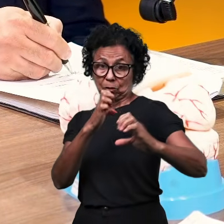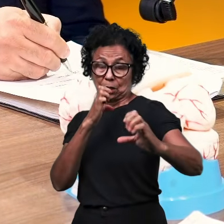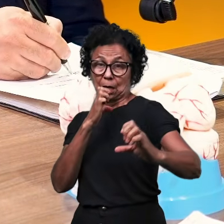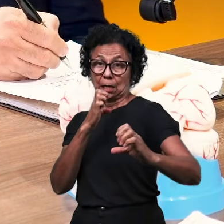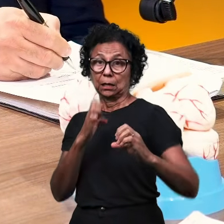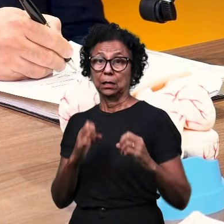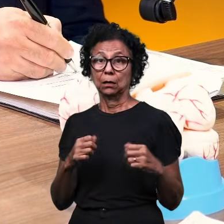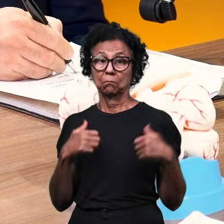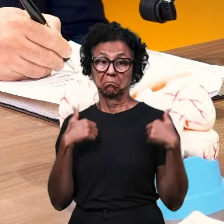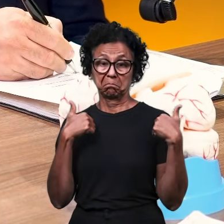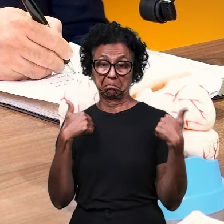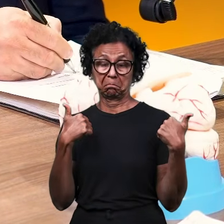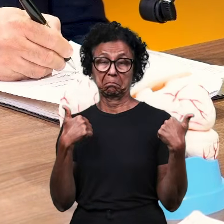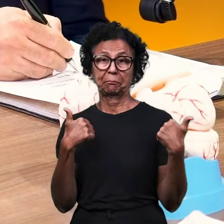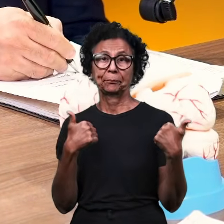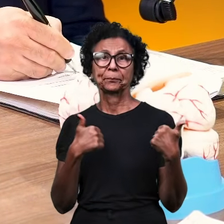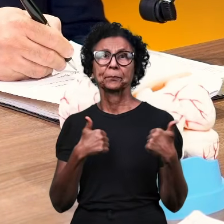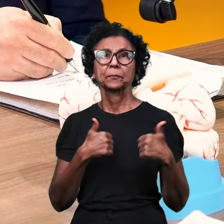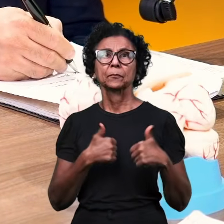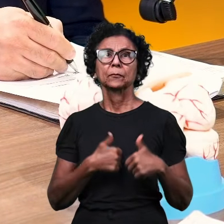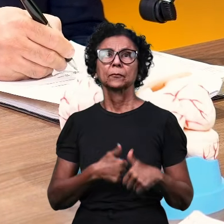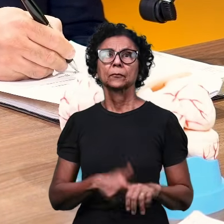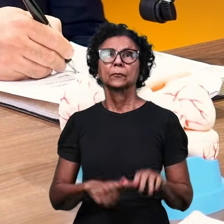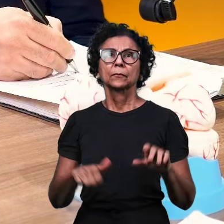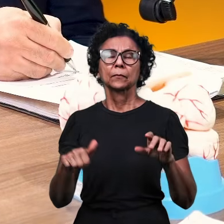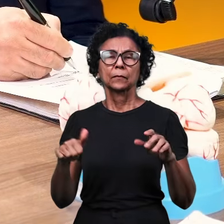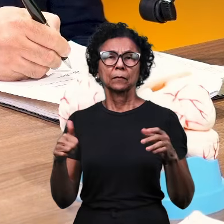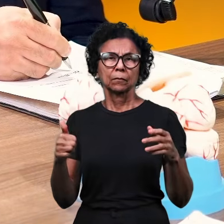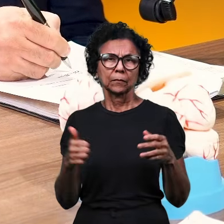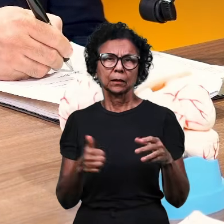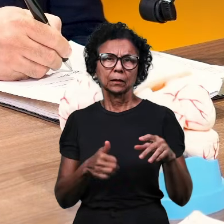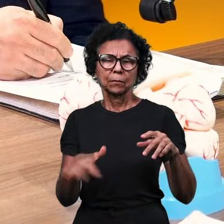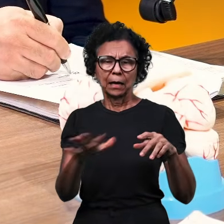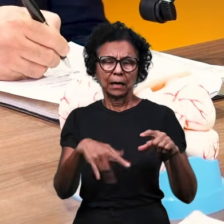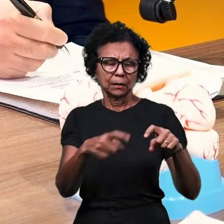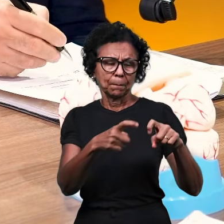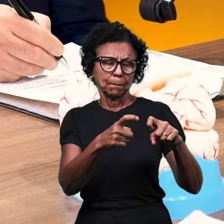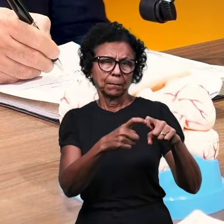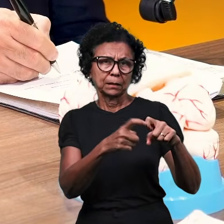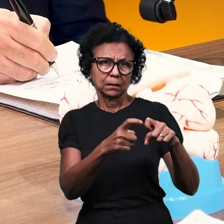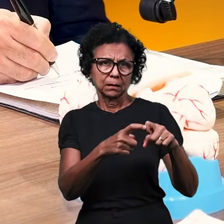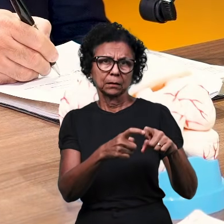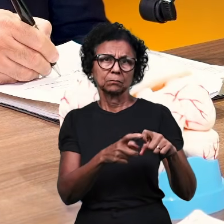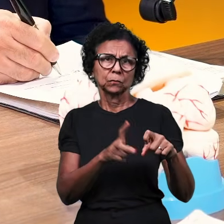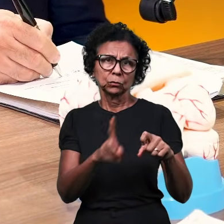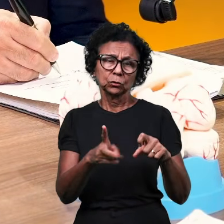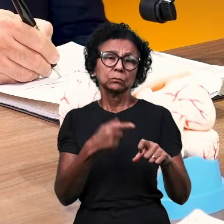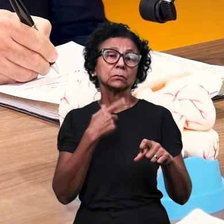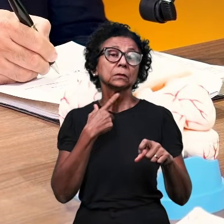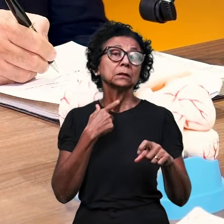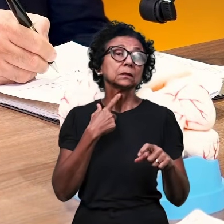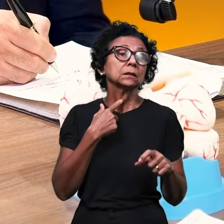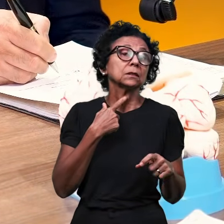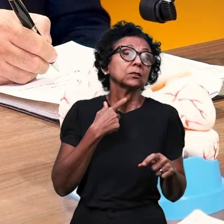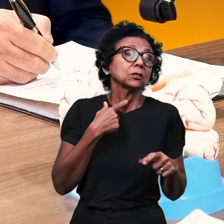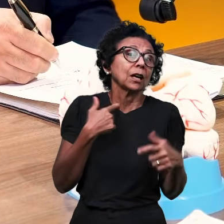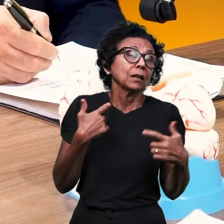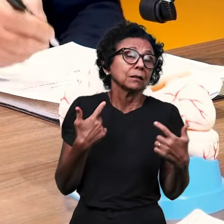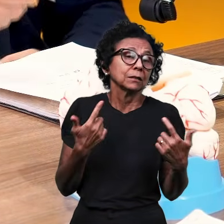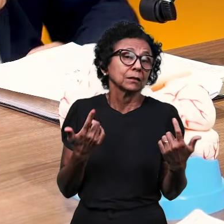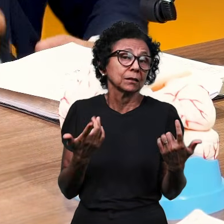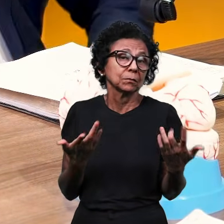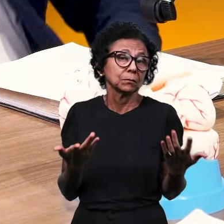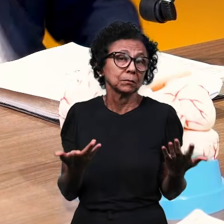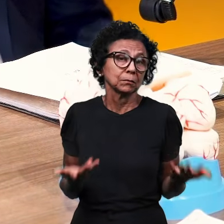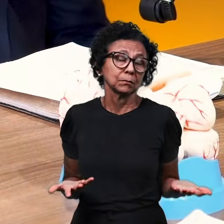alvo, depois a medicina, que ainda é uma carreira muito procurada e desejada, e hoje